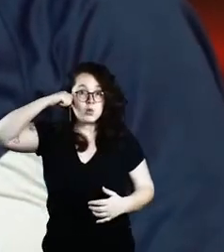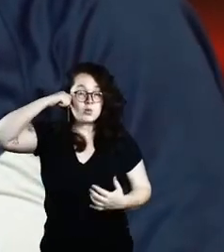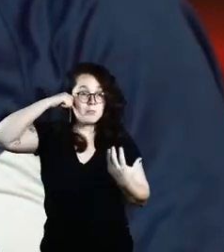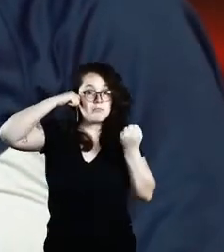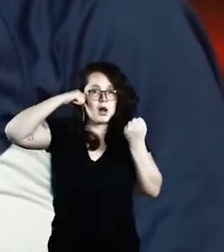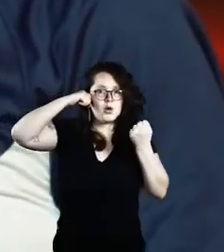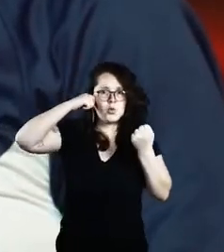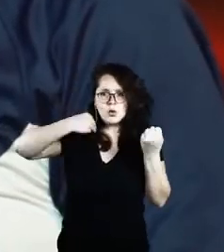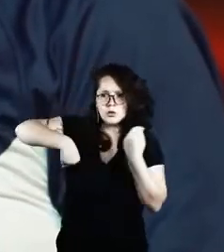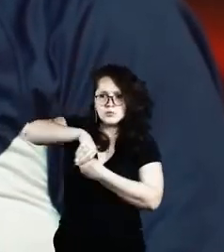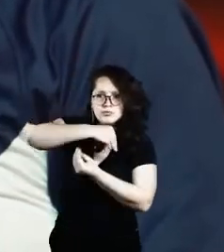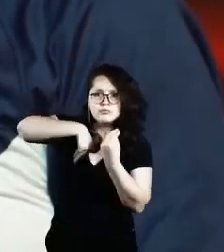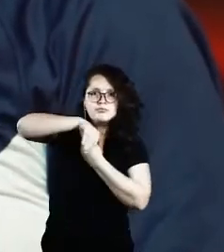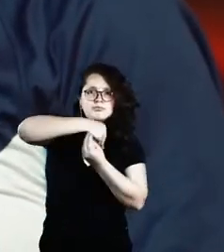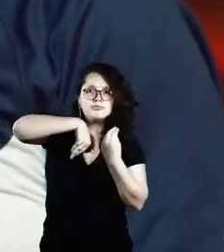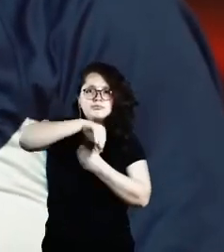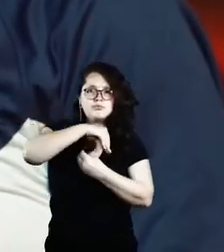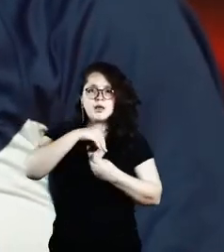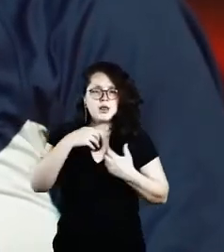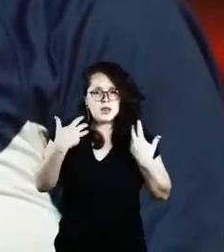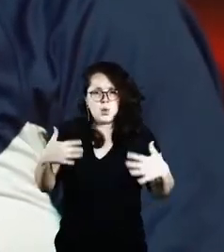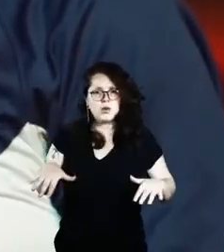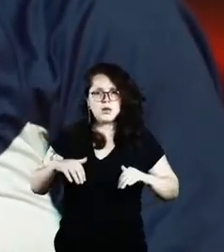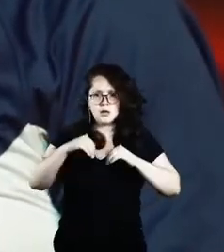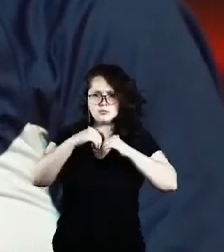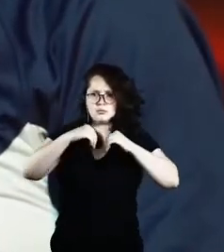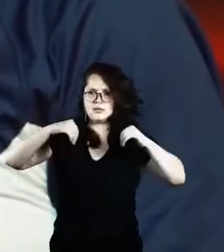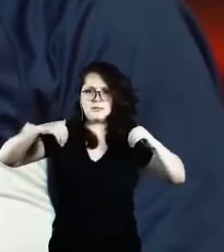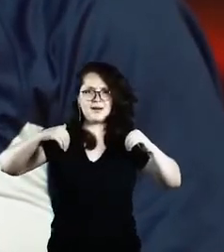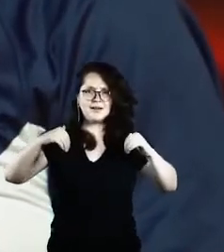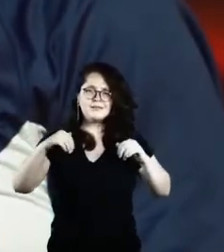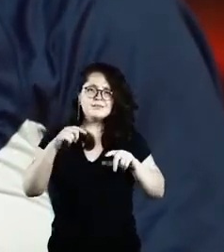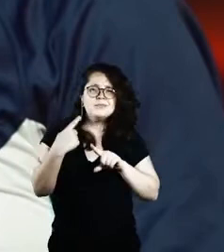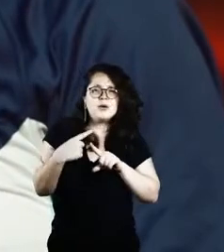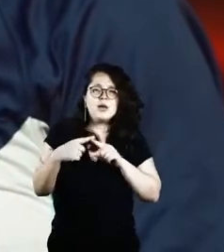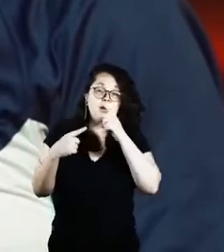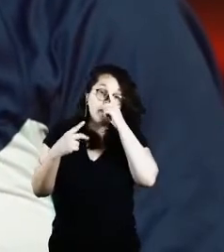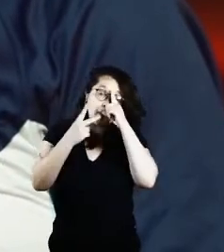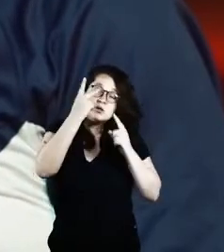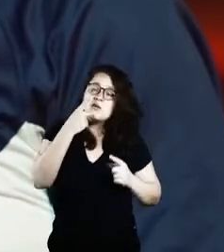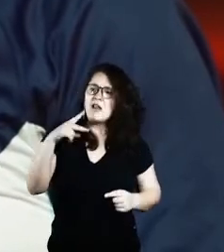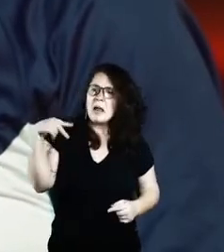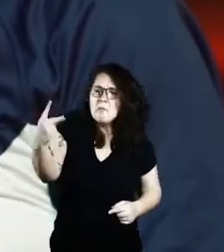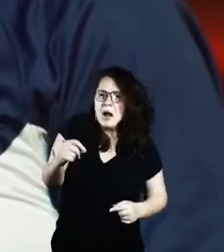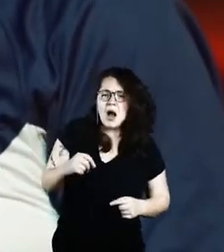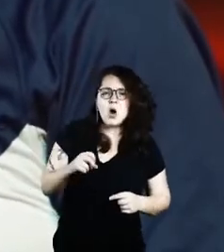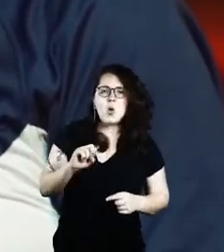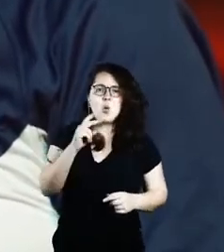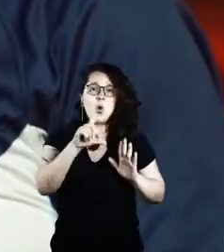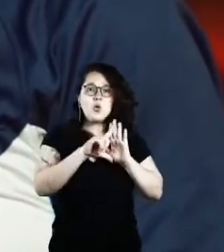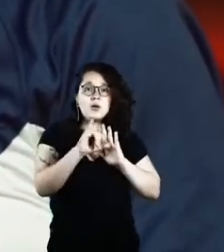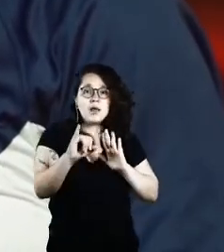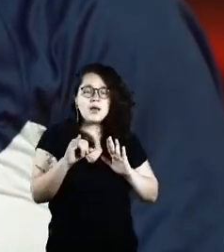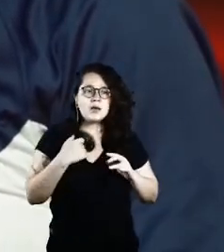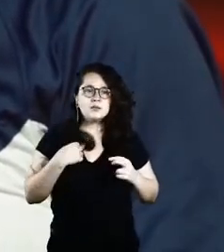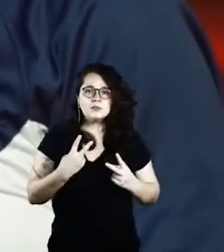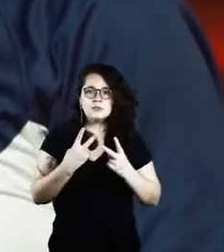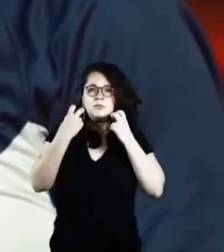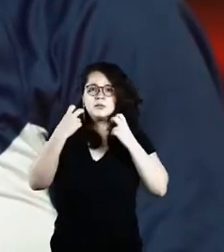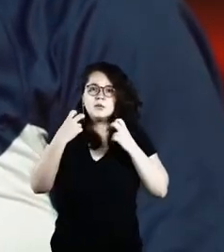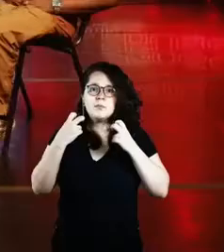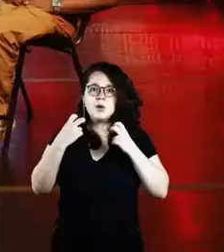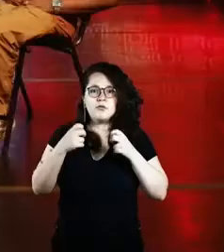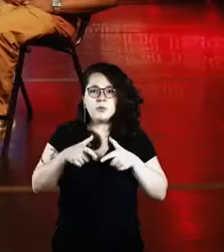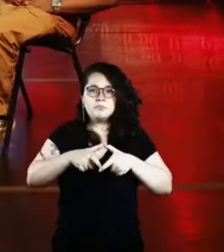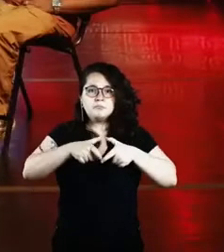discriminar, para não ter problema com leis, com alguém falando mal. Então a coisa foi crescendo devagarinho, pegou esse pé